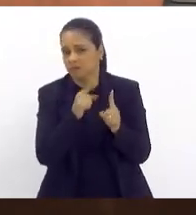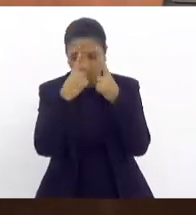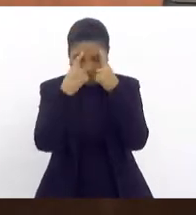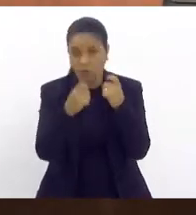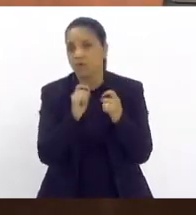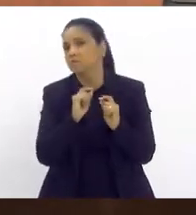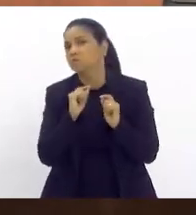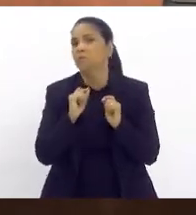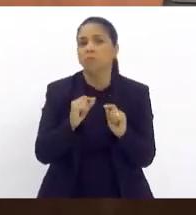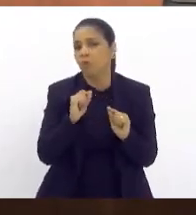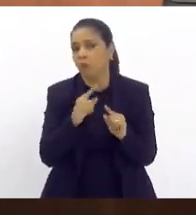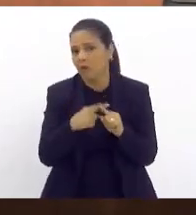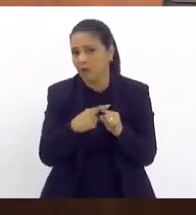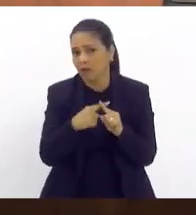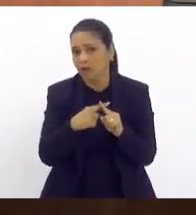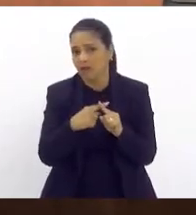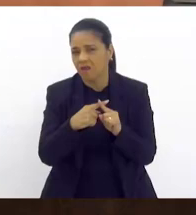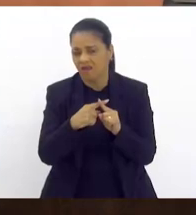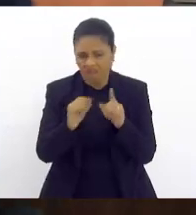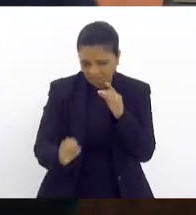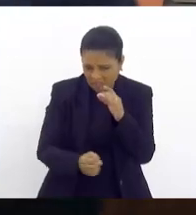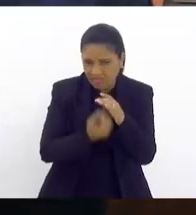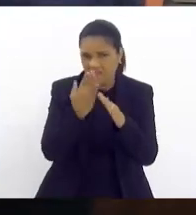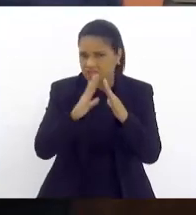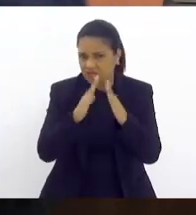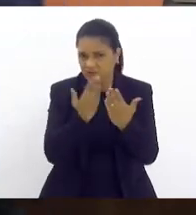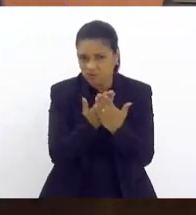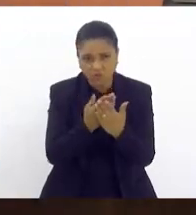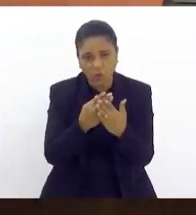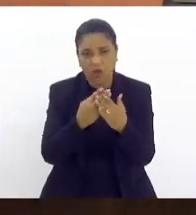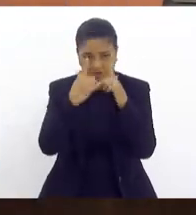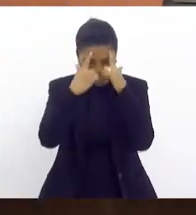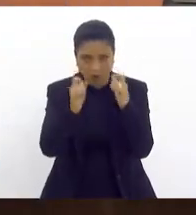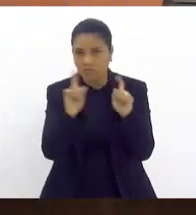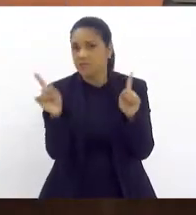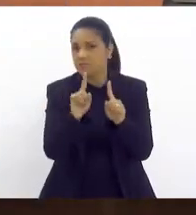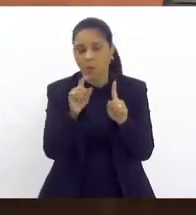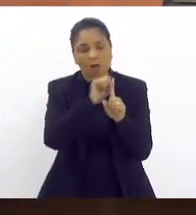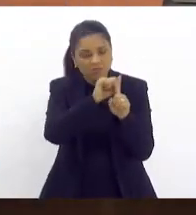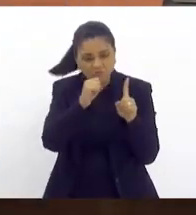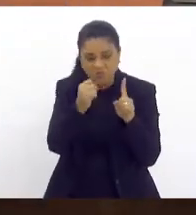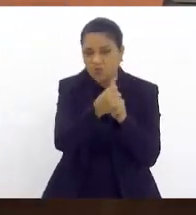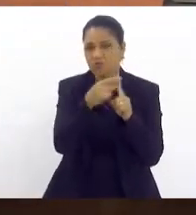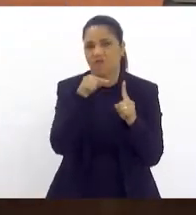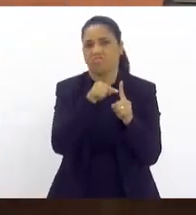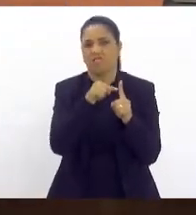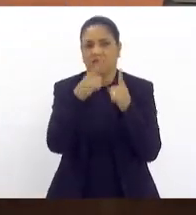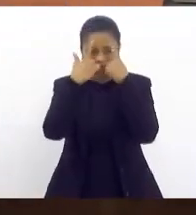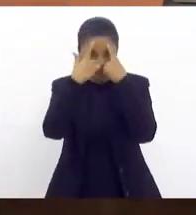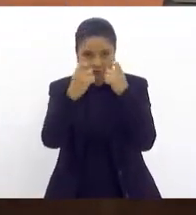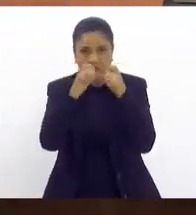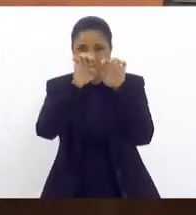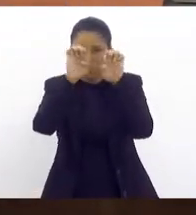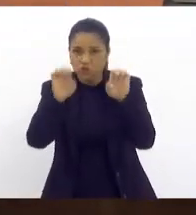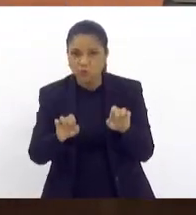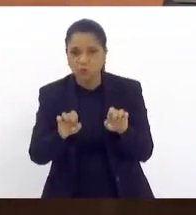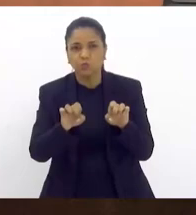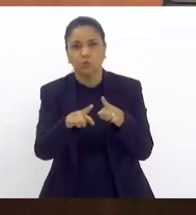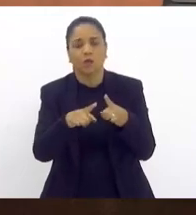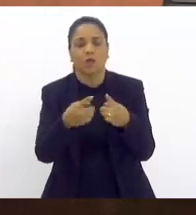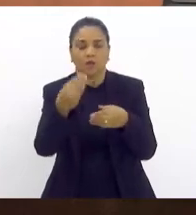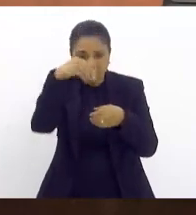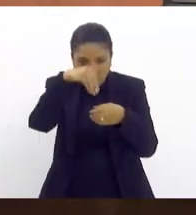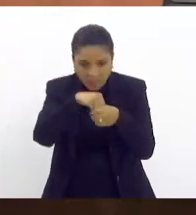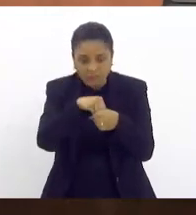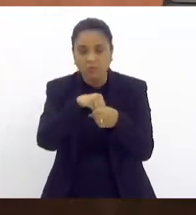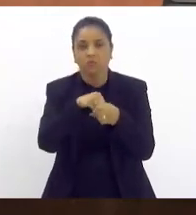os problemas da escola não nascem dentro da escola é a sociedade com as suas estruturas violentas que reproduz dentro das unidades